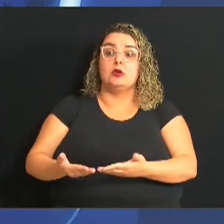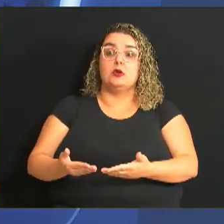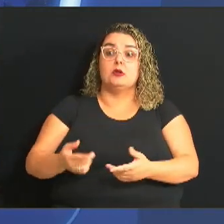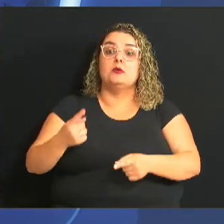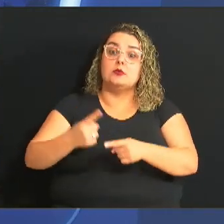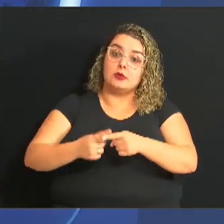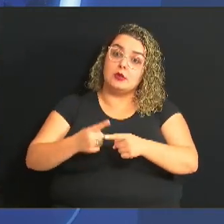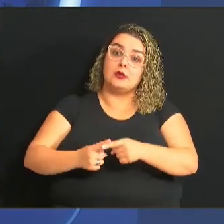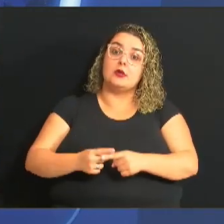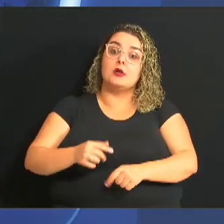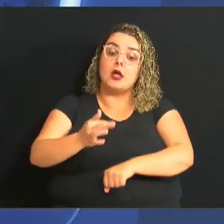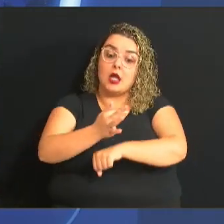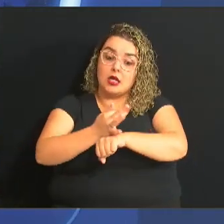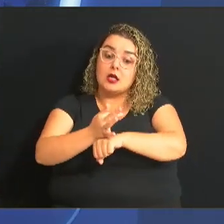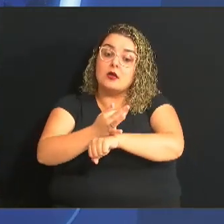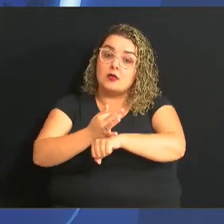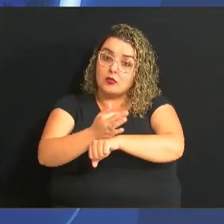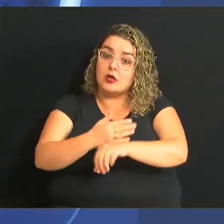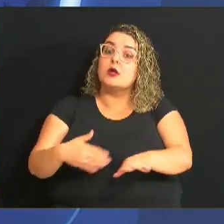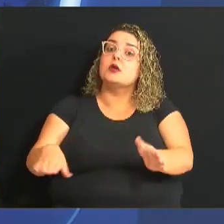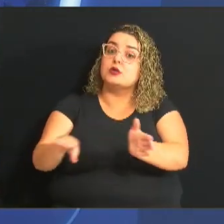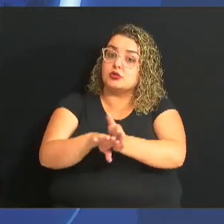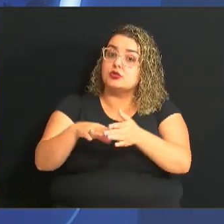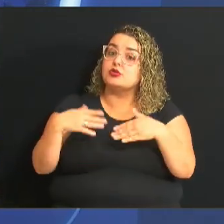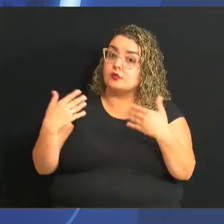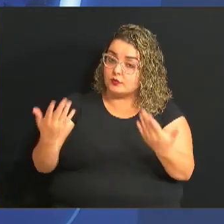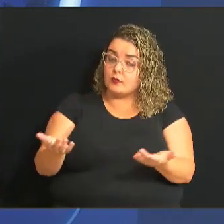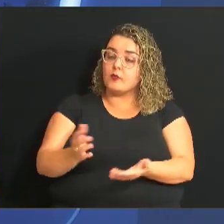férias escolares que estão chegando. Então, olha,